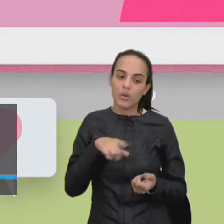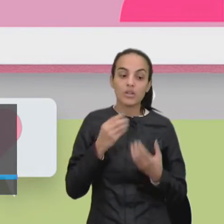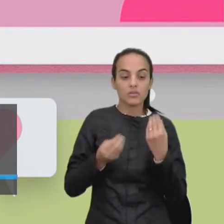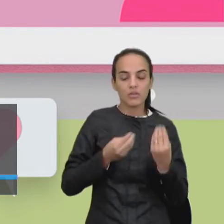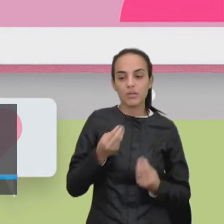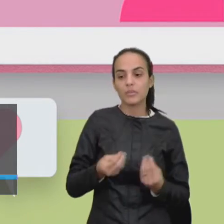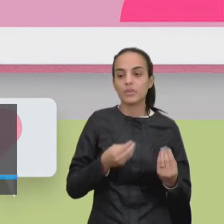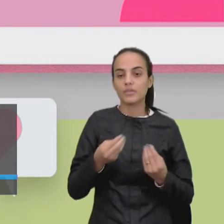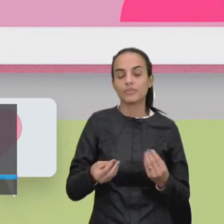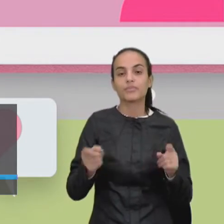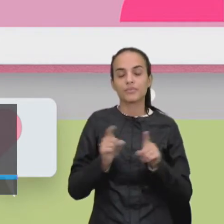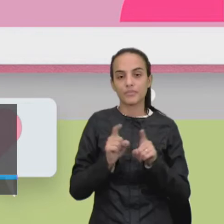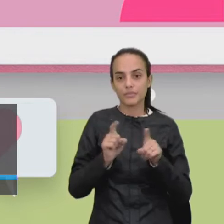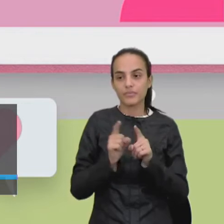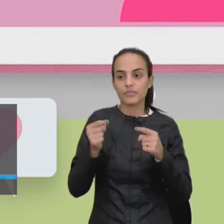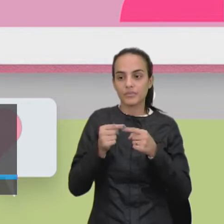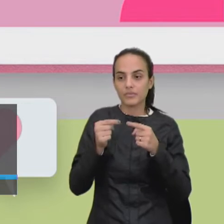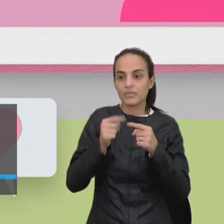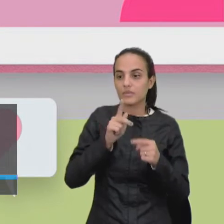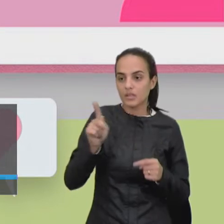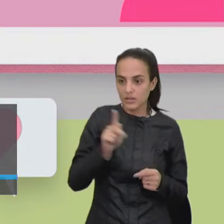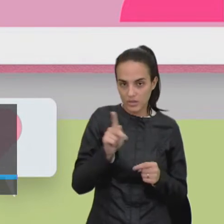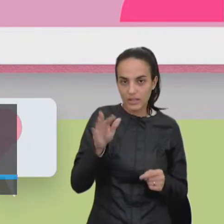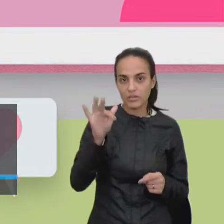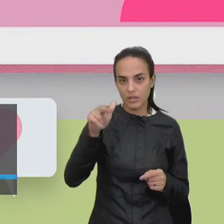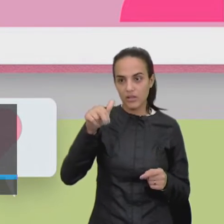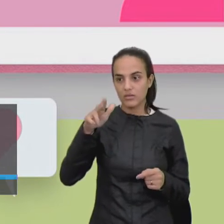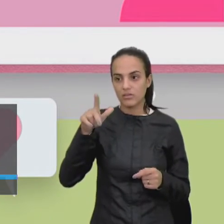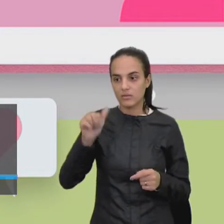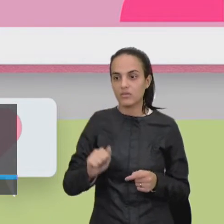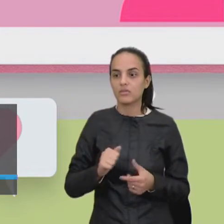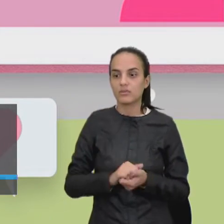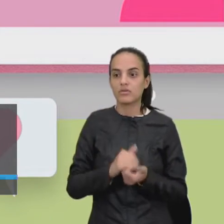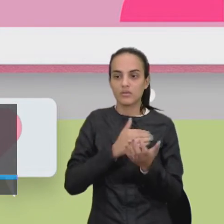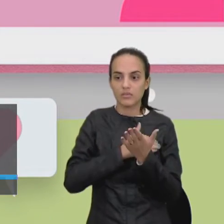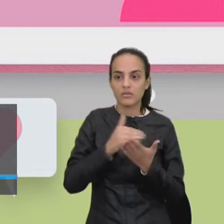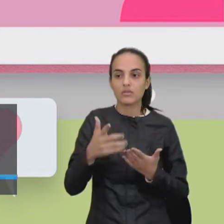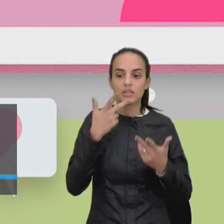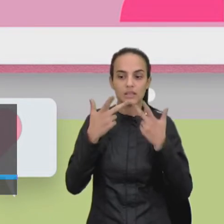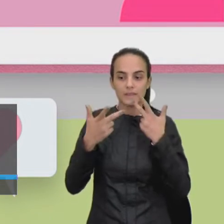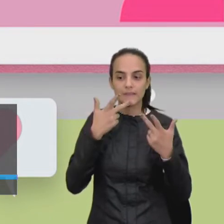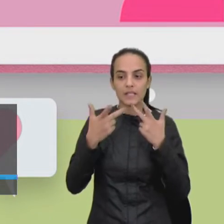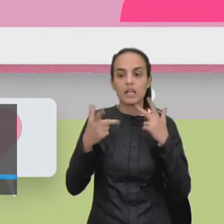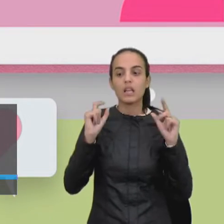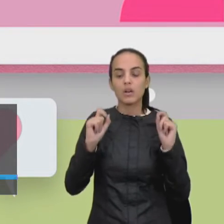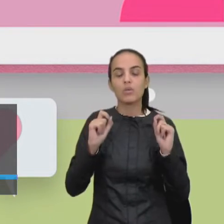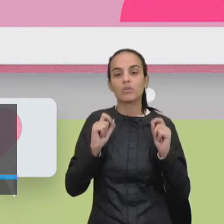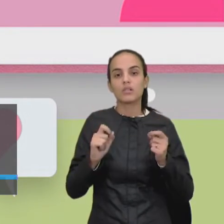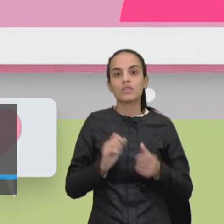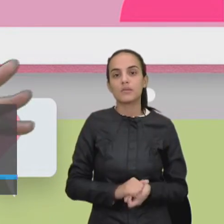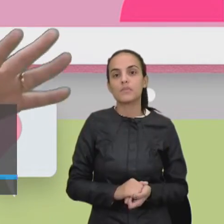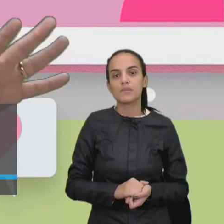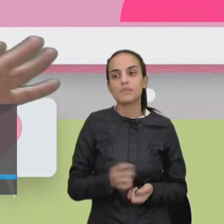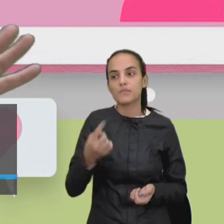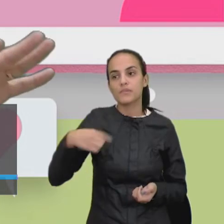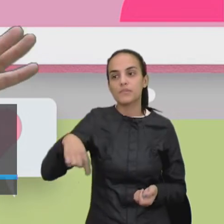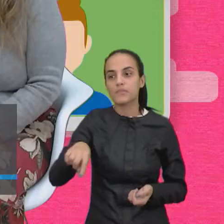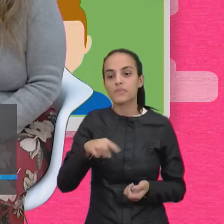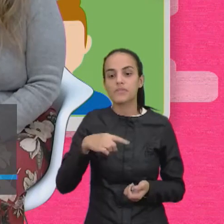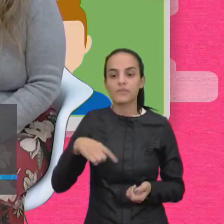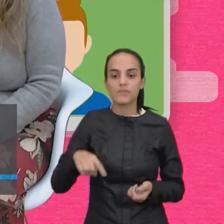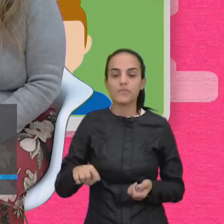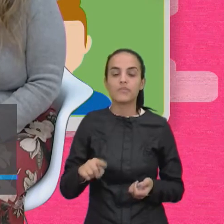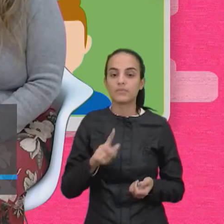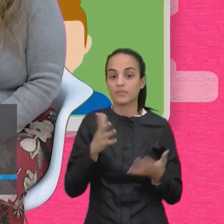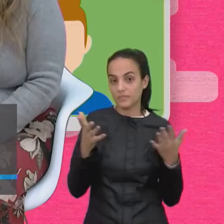a sua relação? Pro Jocélio, eu hoje vou começar a falar um pouquinho sobre... Fala um assunto diferente aí,